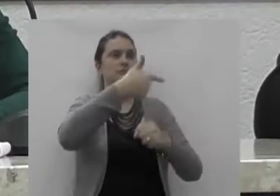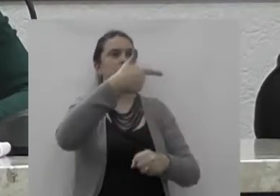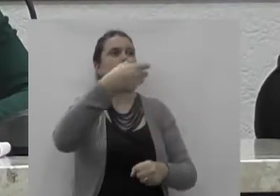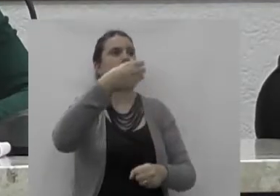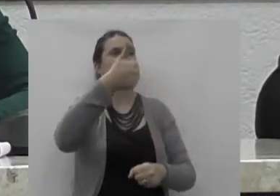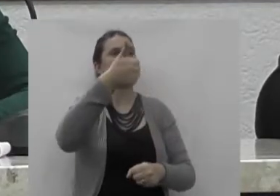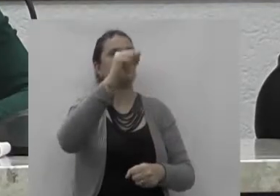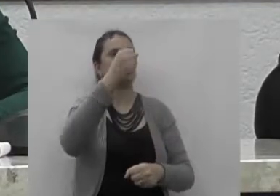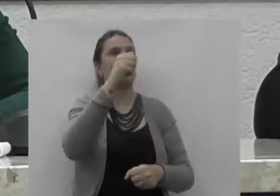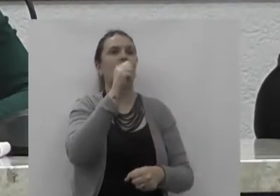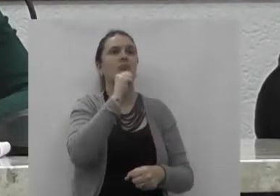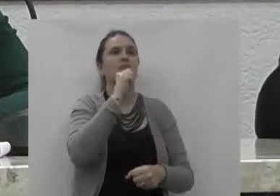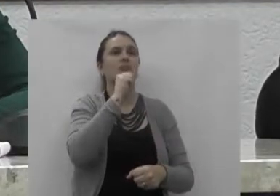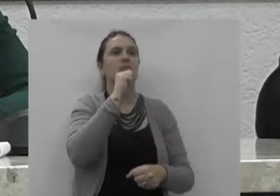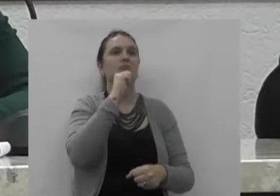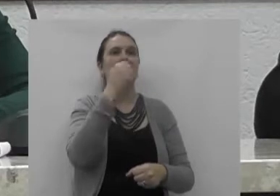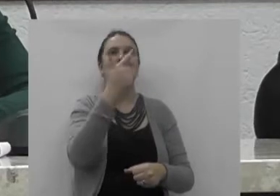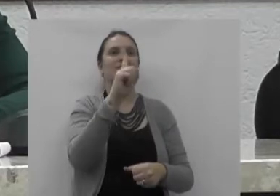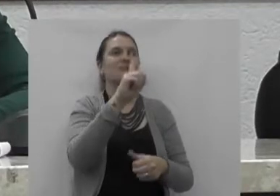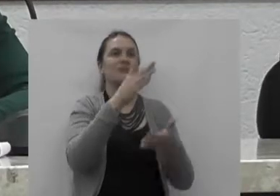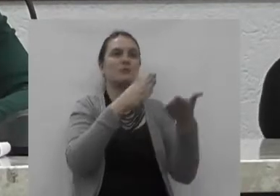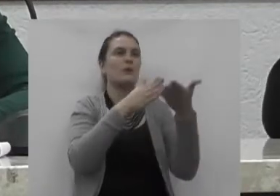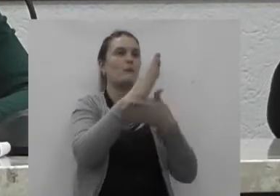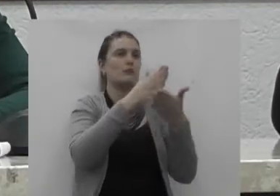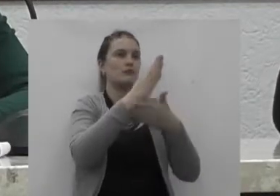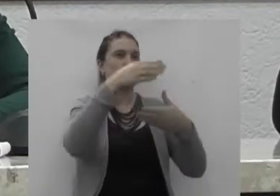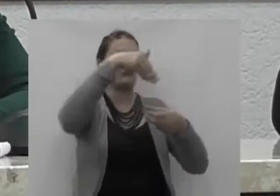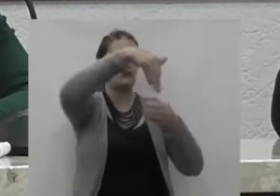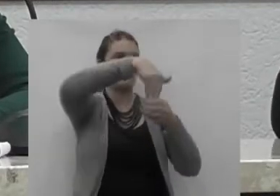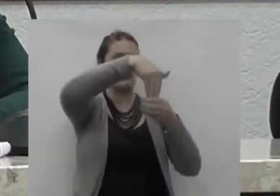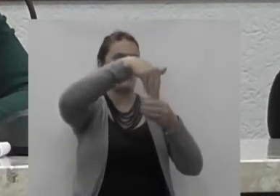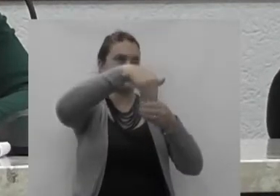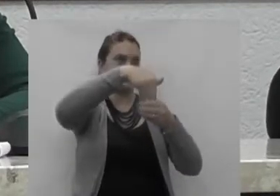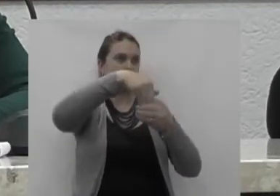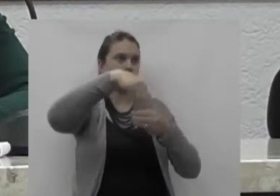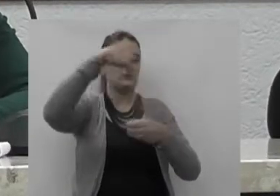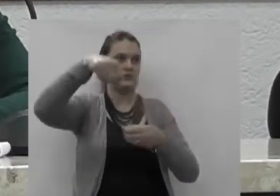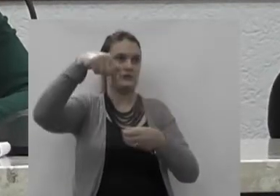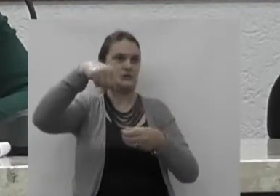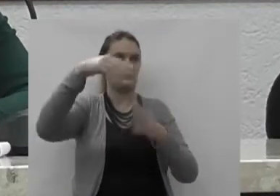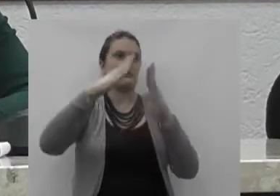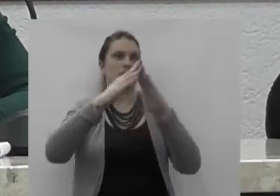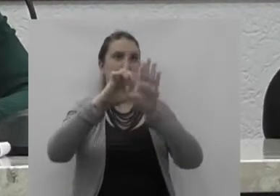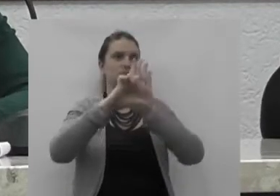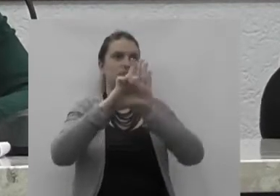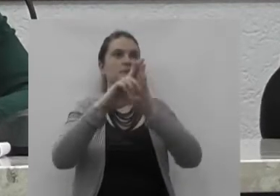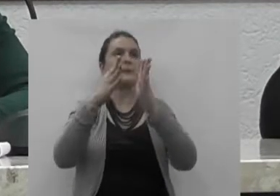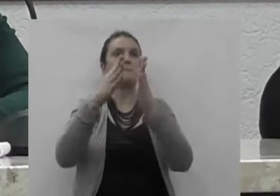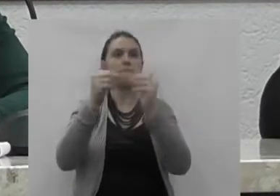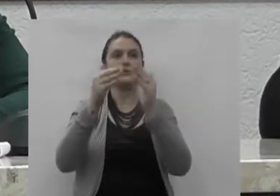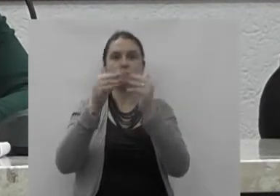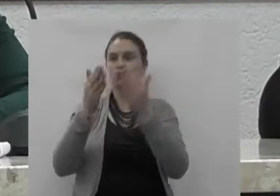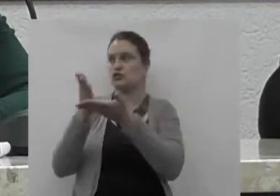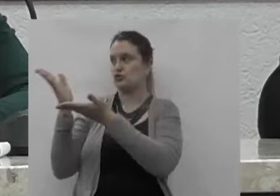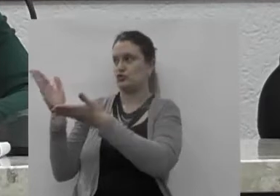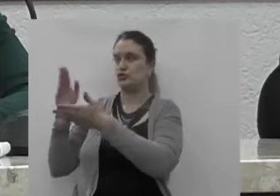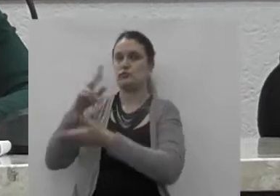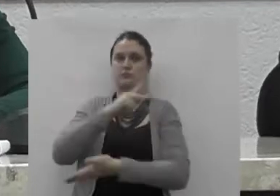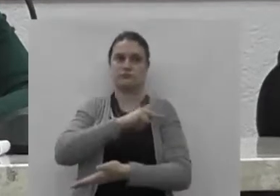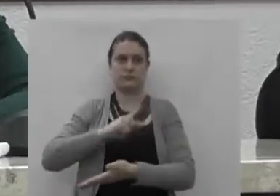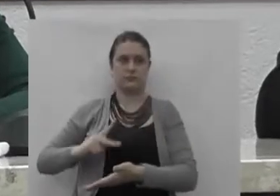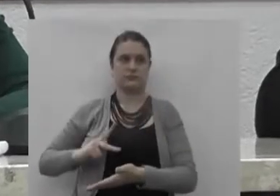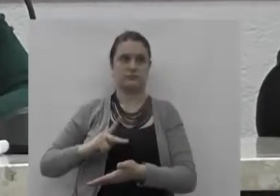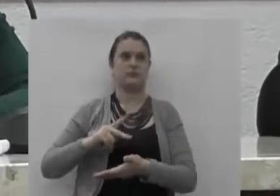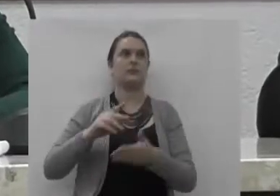47/2018, o qual ainda não passou pela votação em segundo turno nesta Casa de Leis, solicitamos a Vossa Excelência